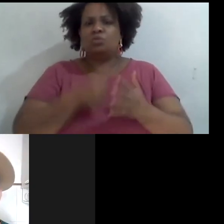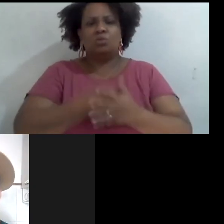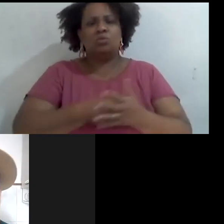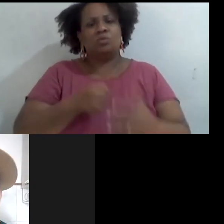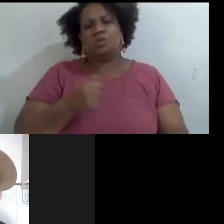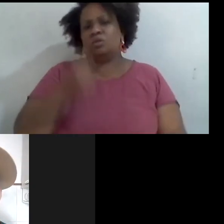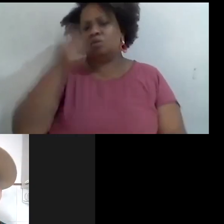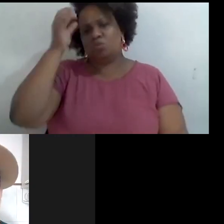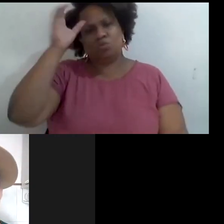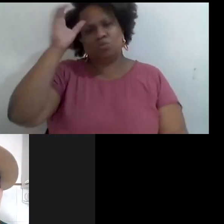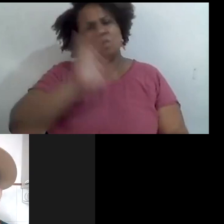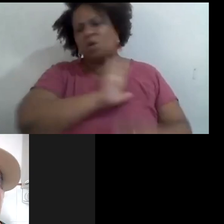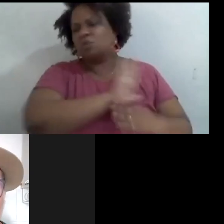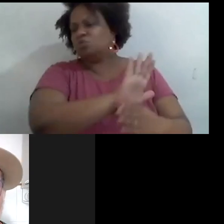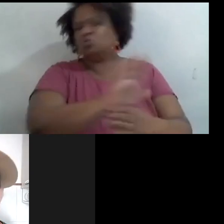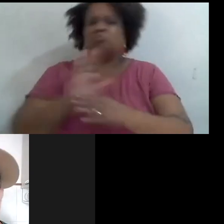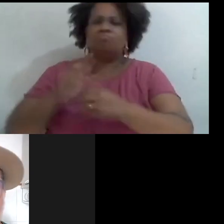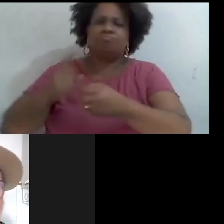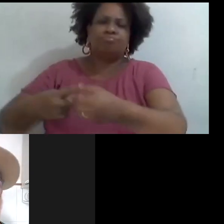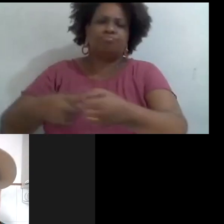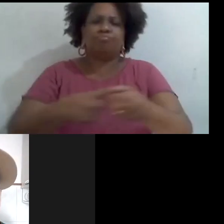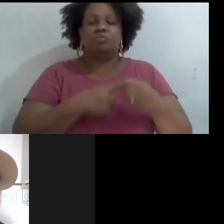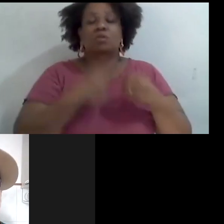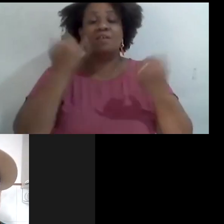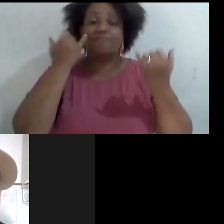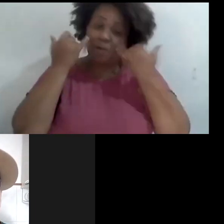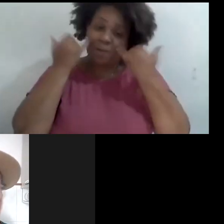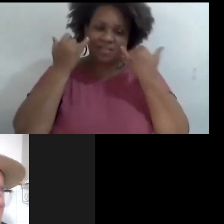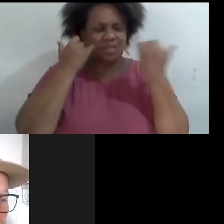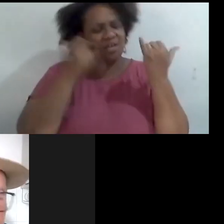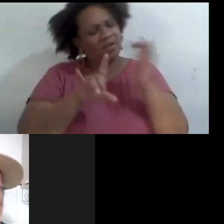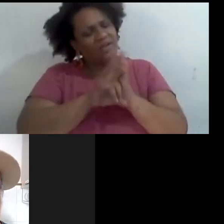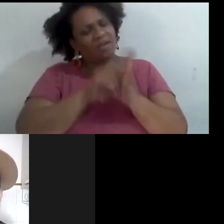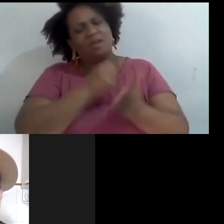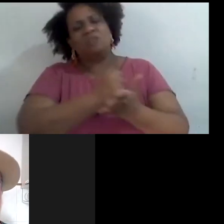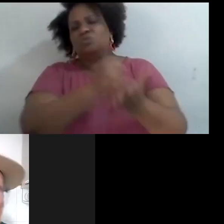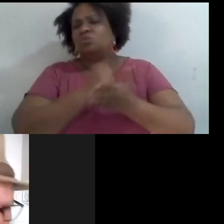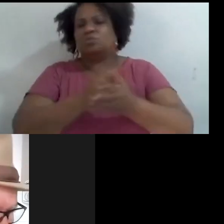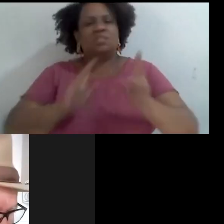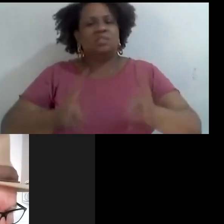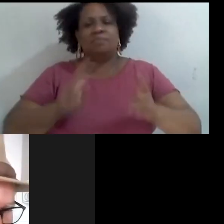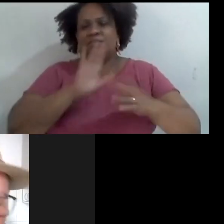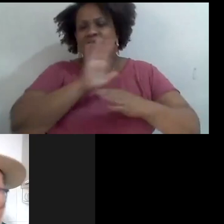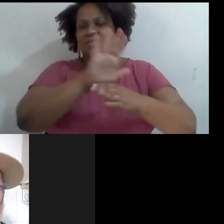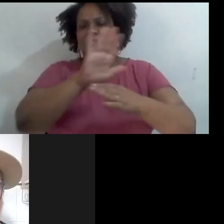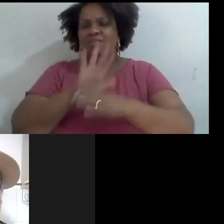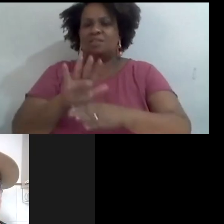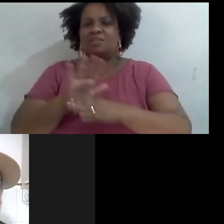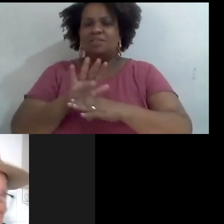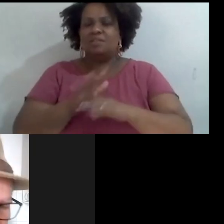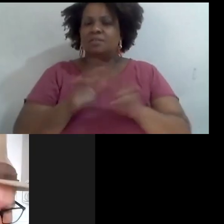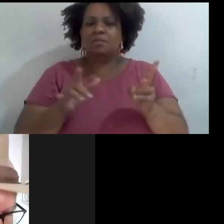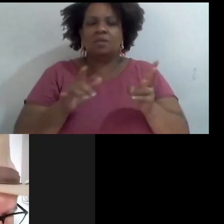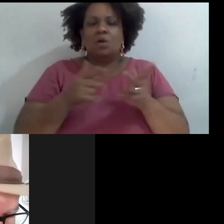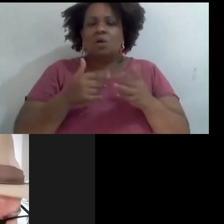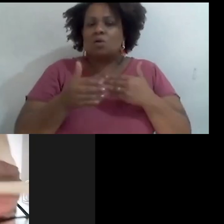ajudo todos os municípios em relação às informações sobre as leis, estou sempre aí ajudando, contribuindo com aquilo que a gente